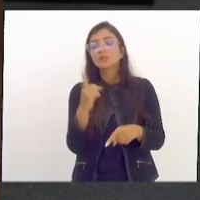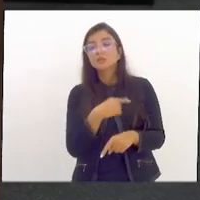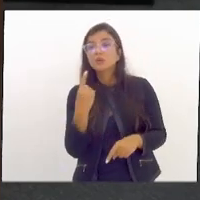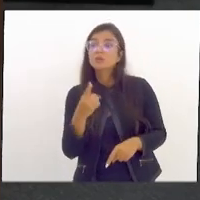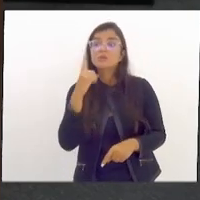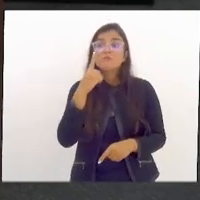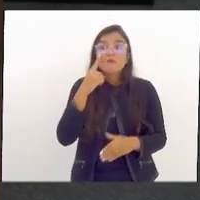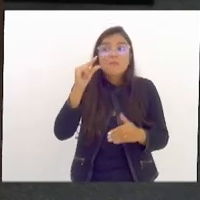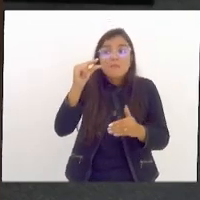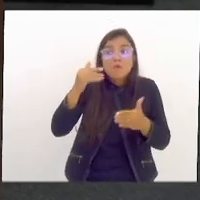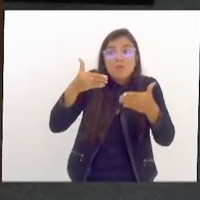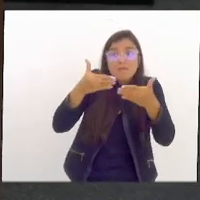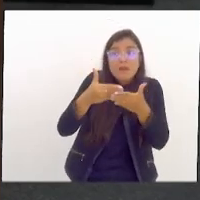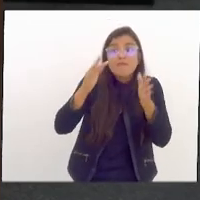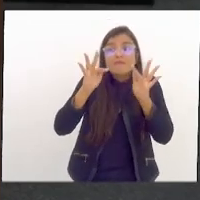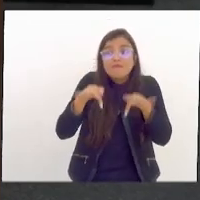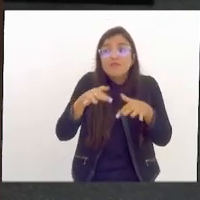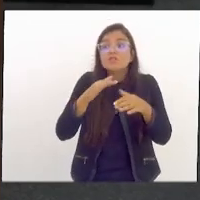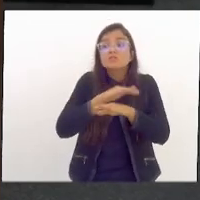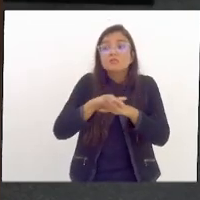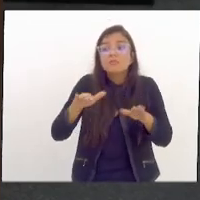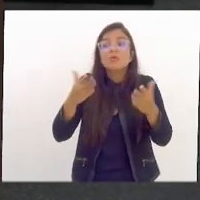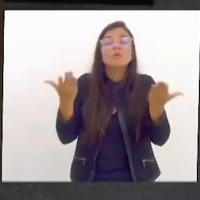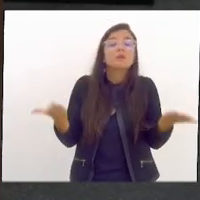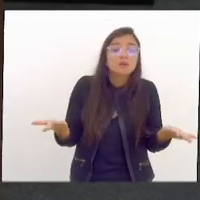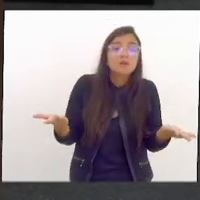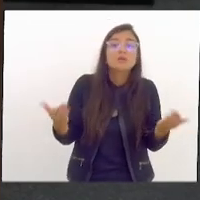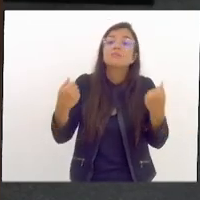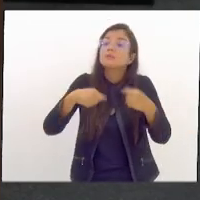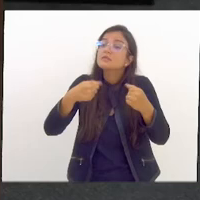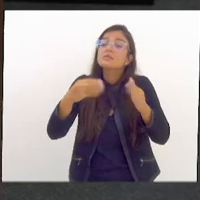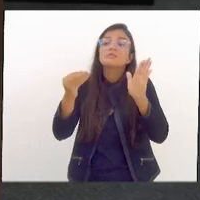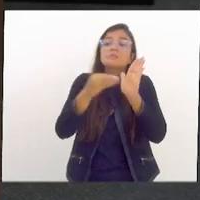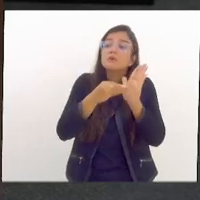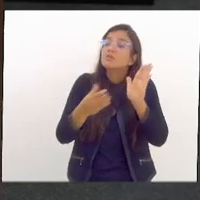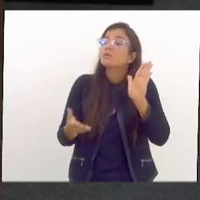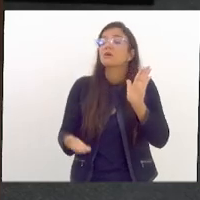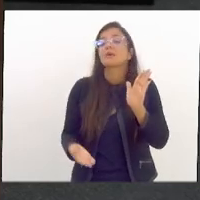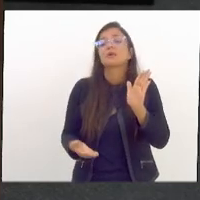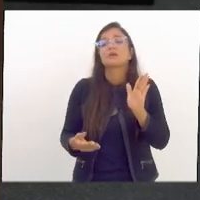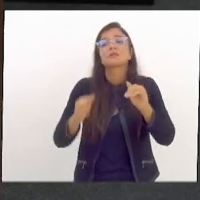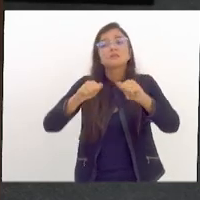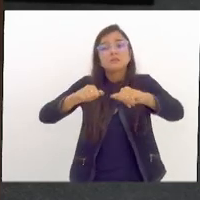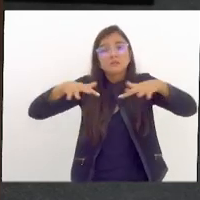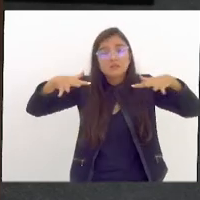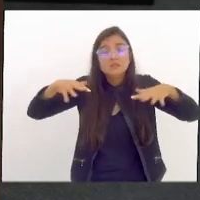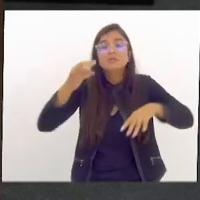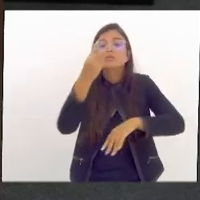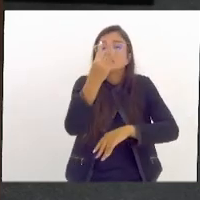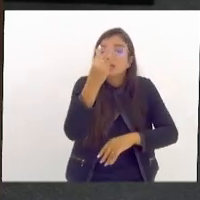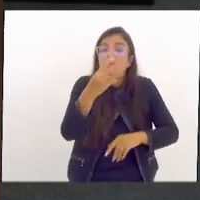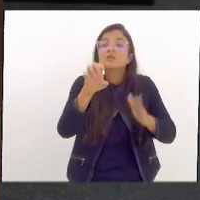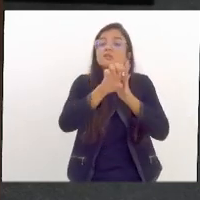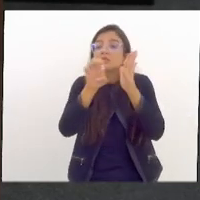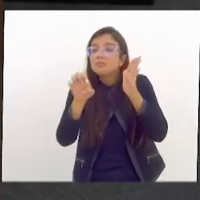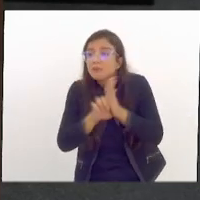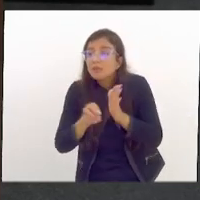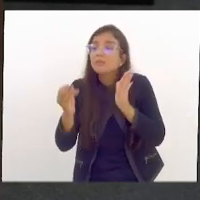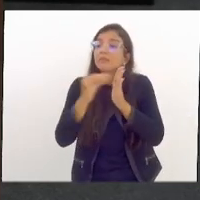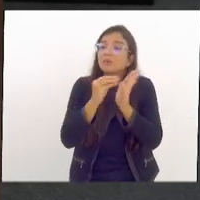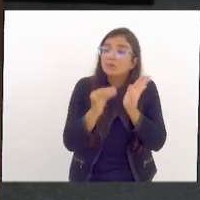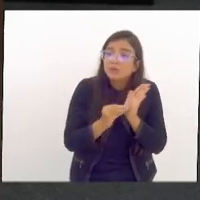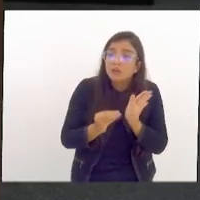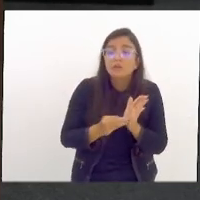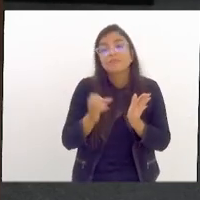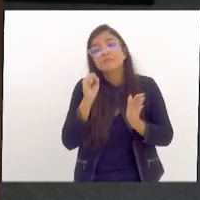para o final do ano, precisa entrar na pauta para participar de três sessões para recebimento de emendas, senão nós